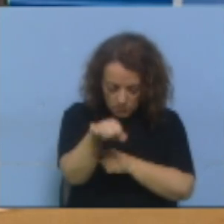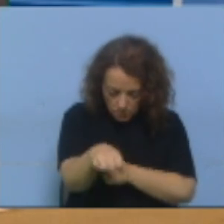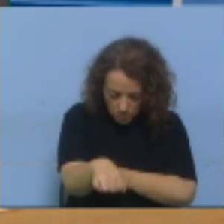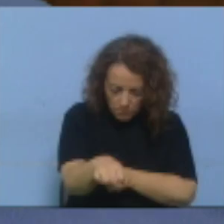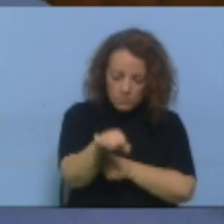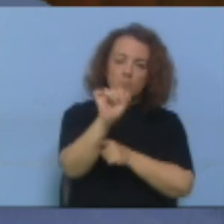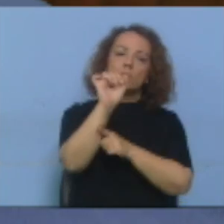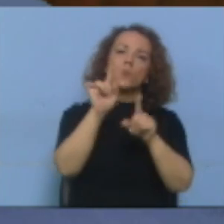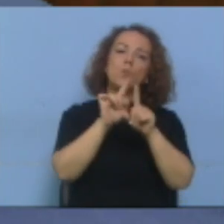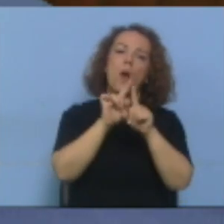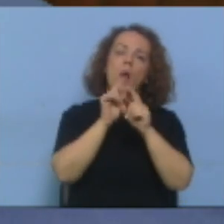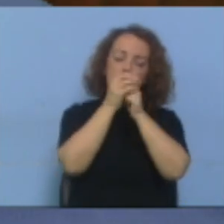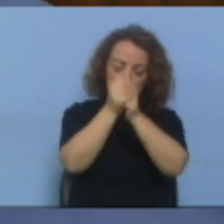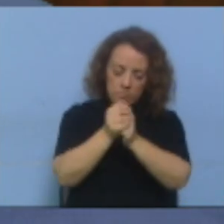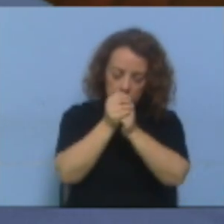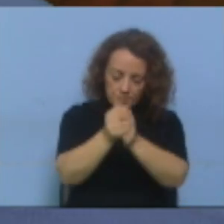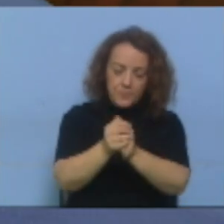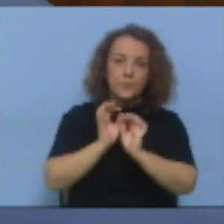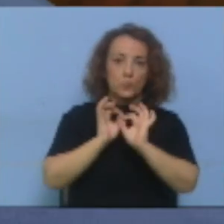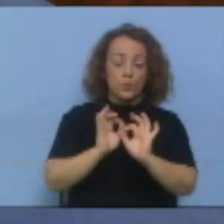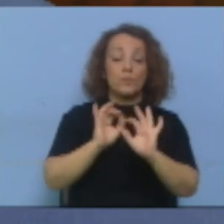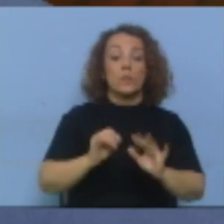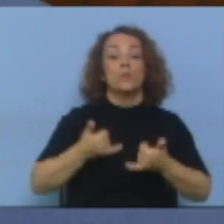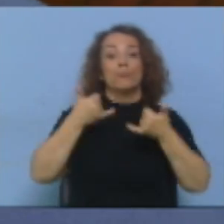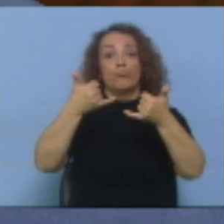gesto de adoração. E por fim,